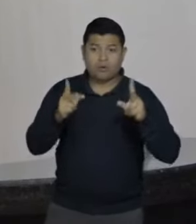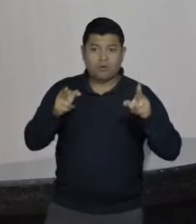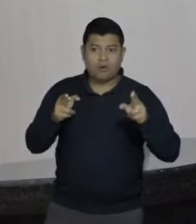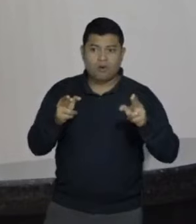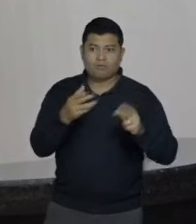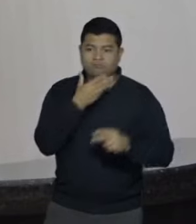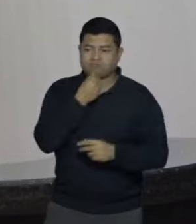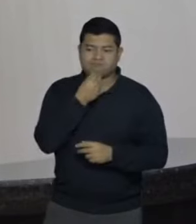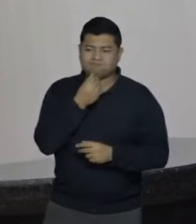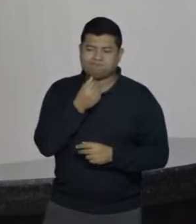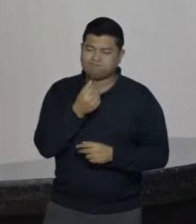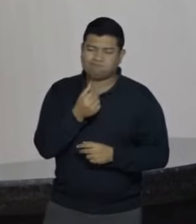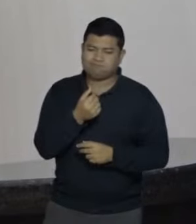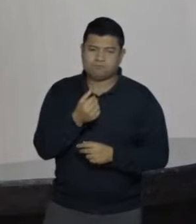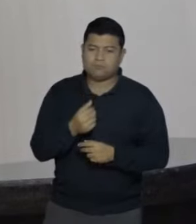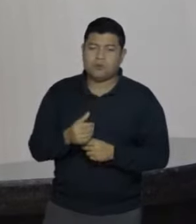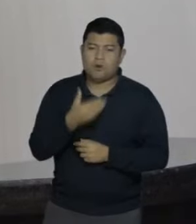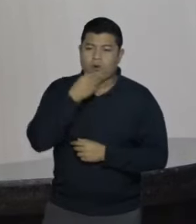homens